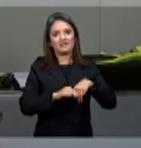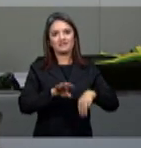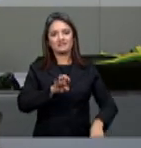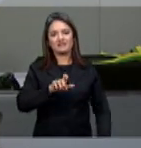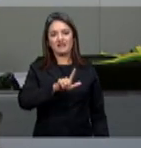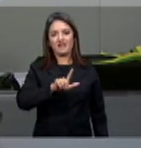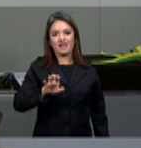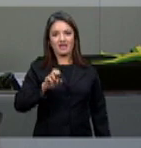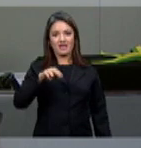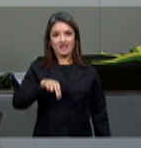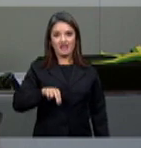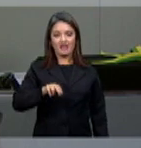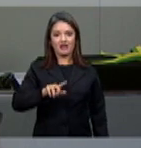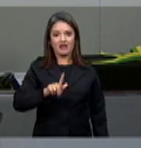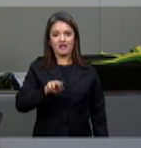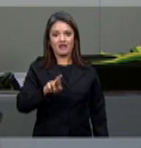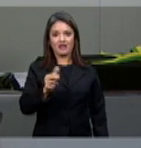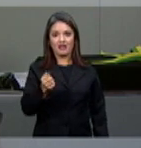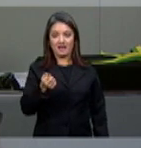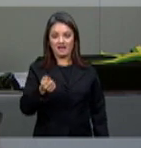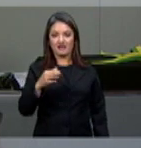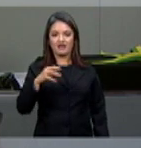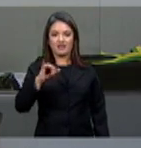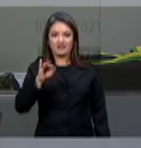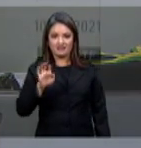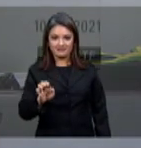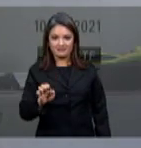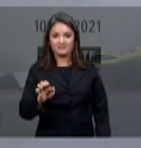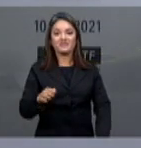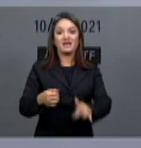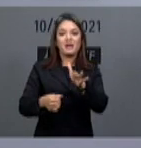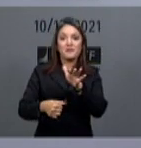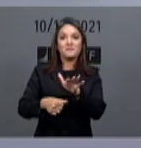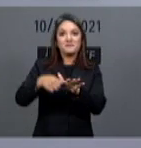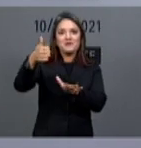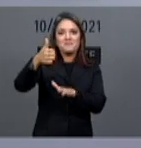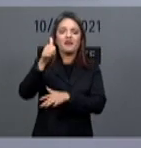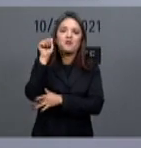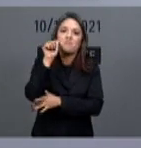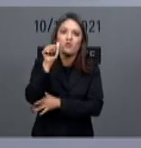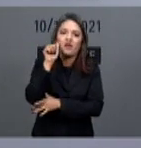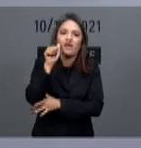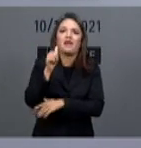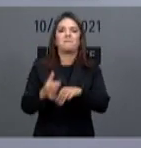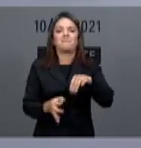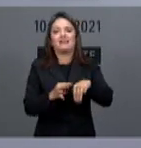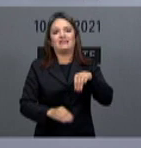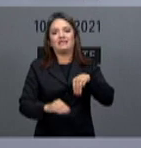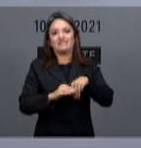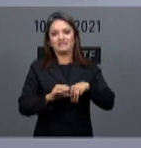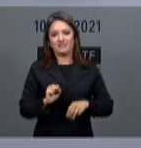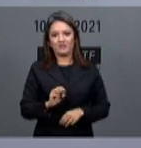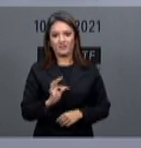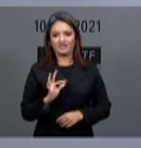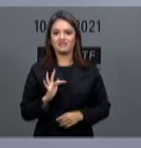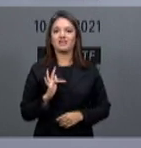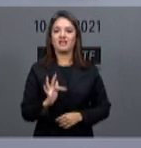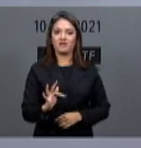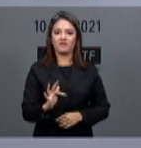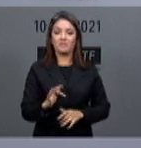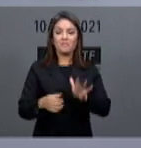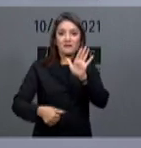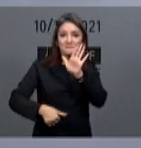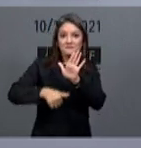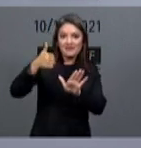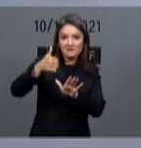Ellen Grace primeira missa do Supremo Tribunal Federal primeira